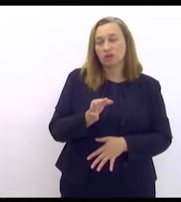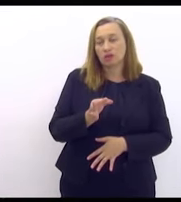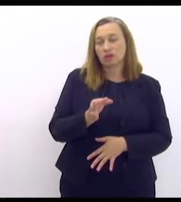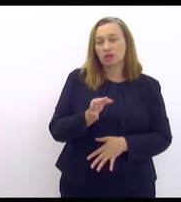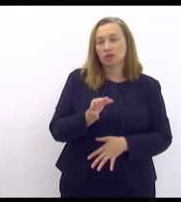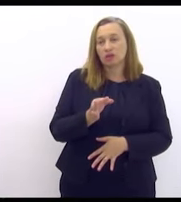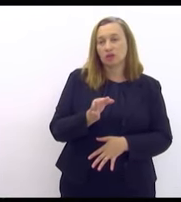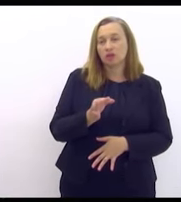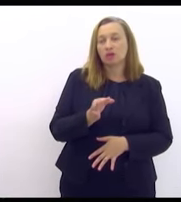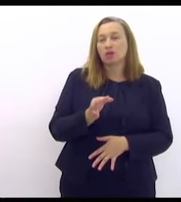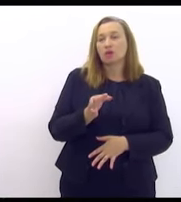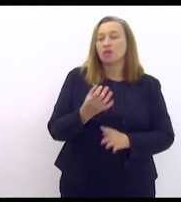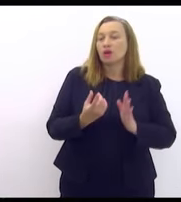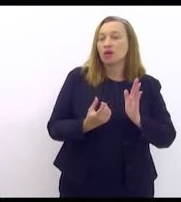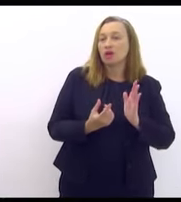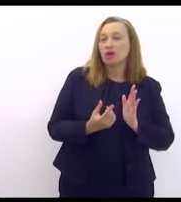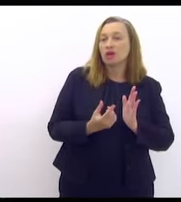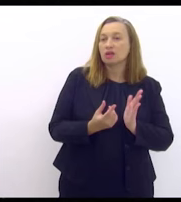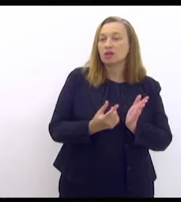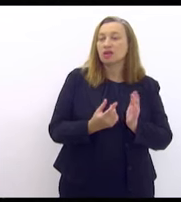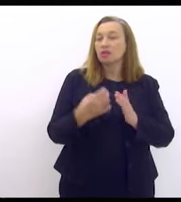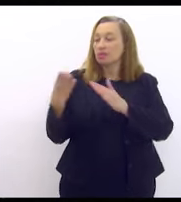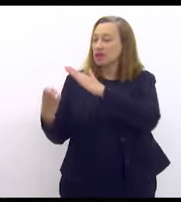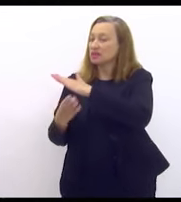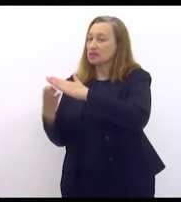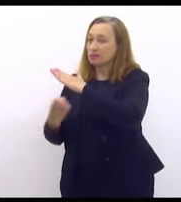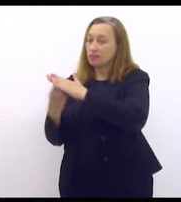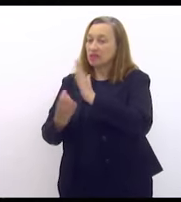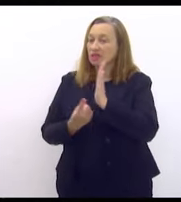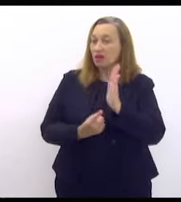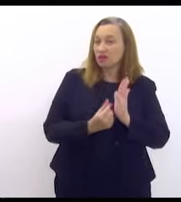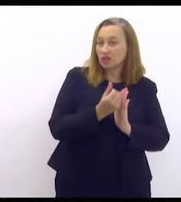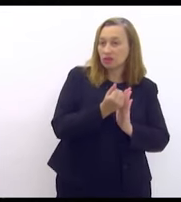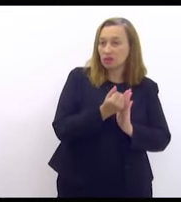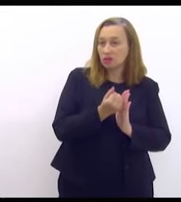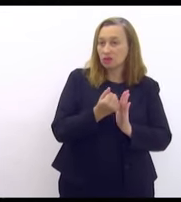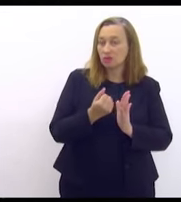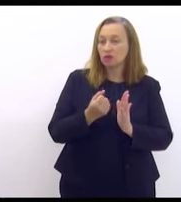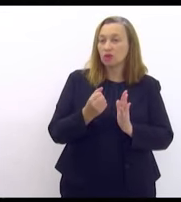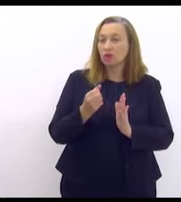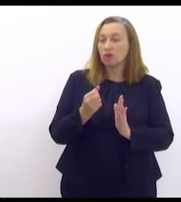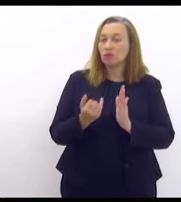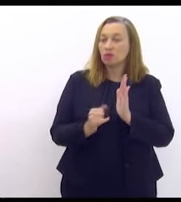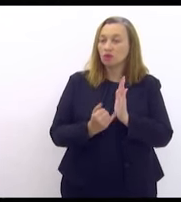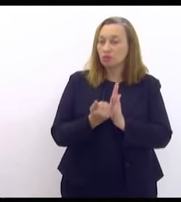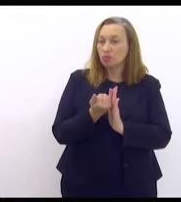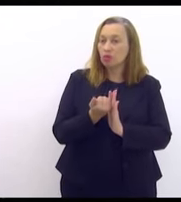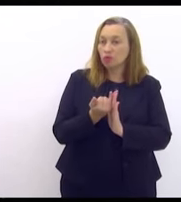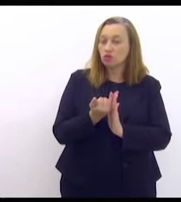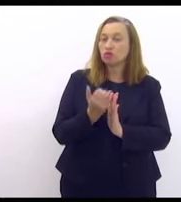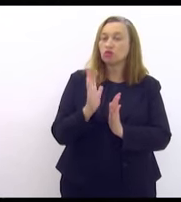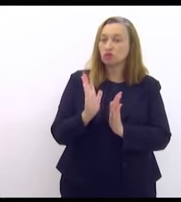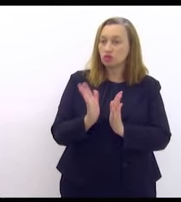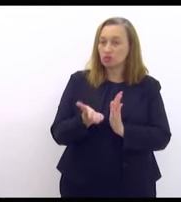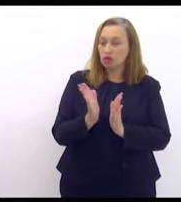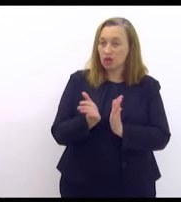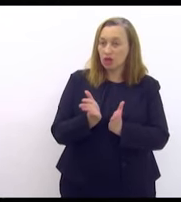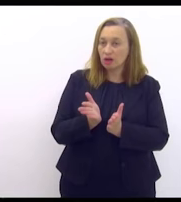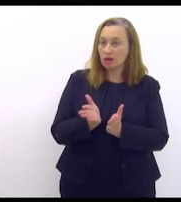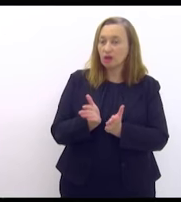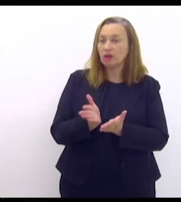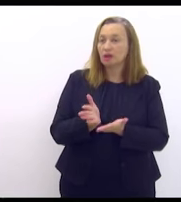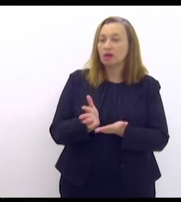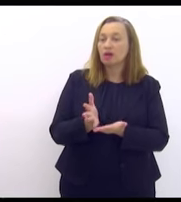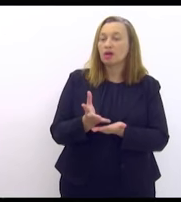energia financeira por parte dessas empresas para aumentar esse imposto já retido, que é